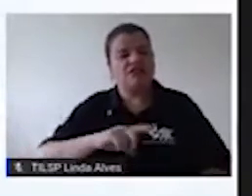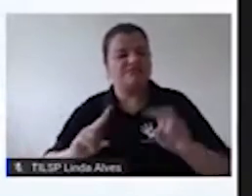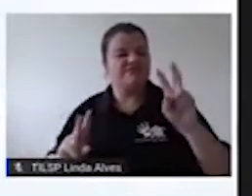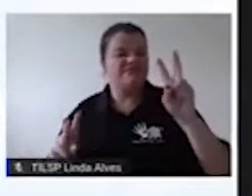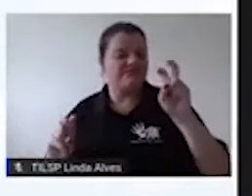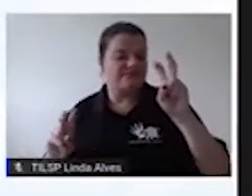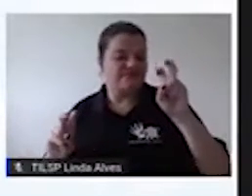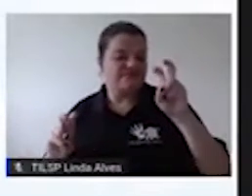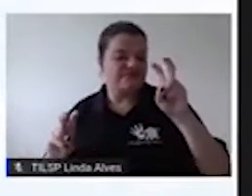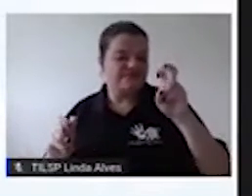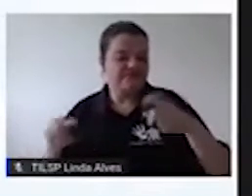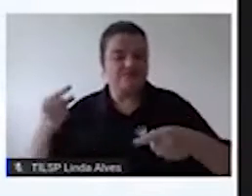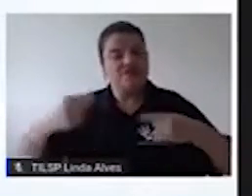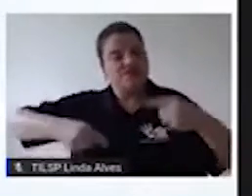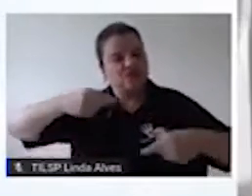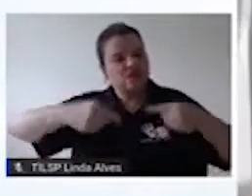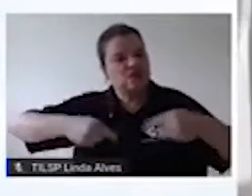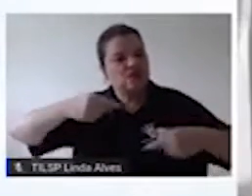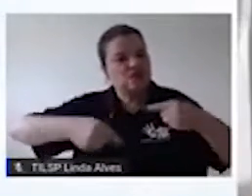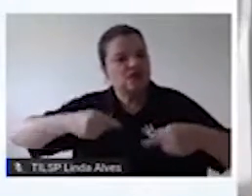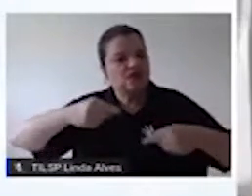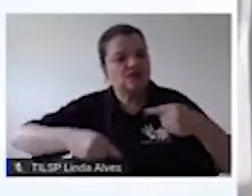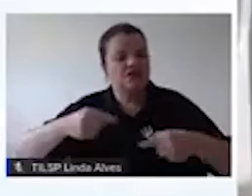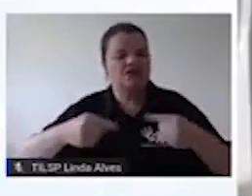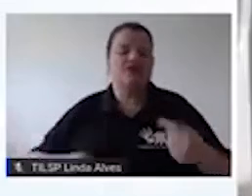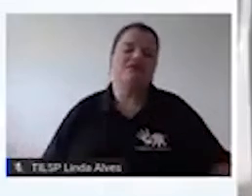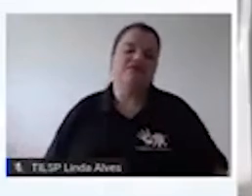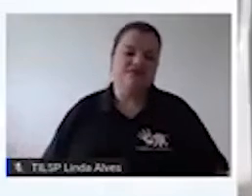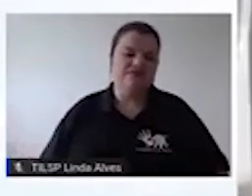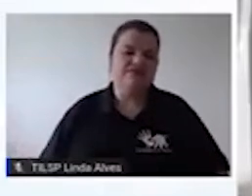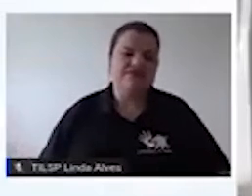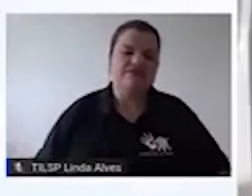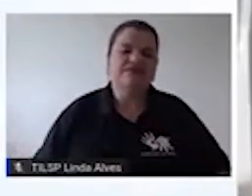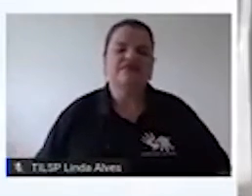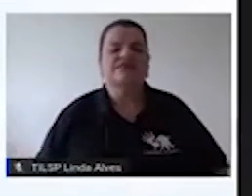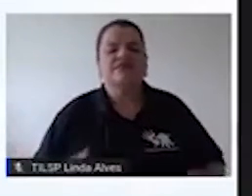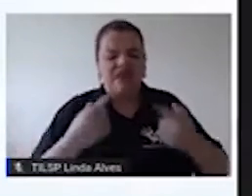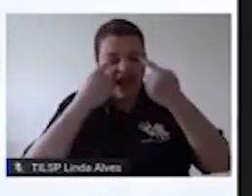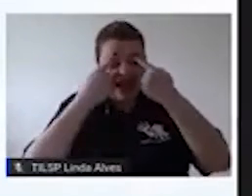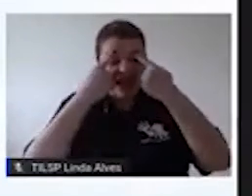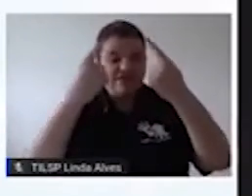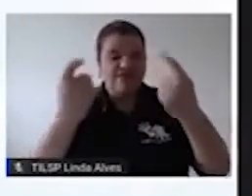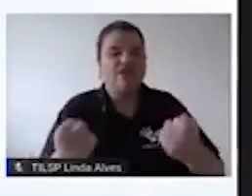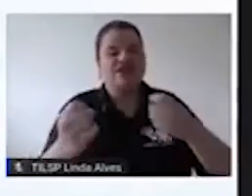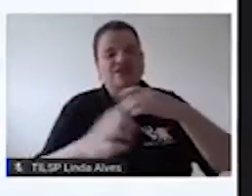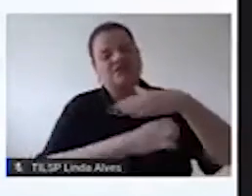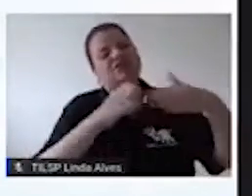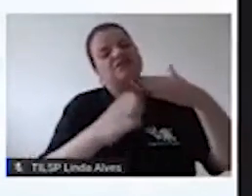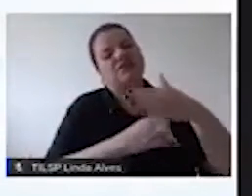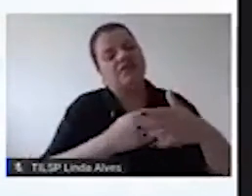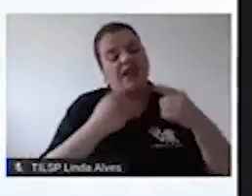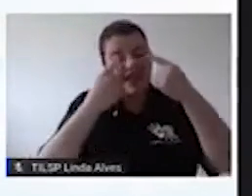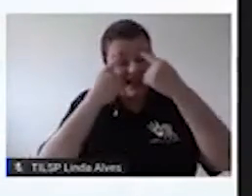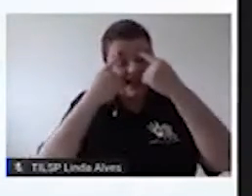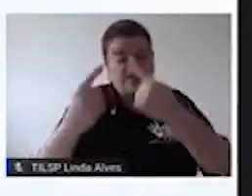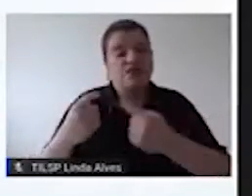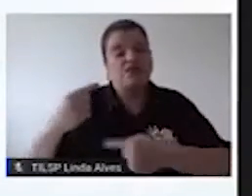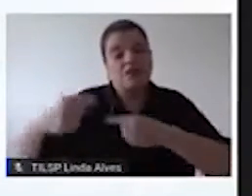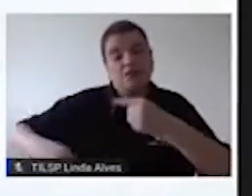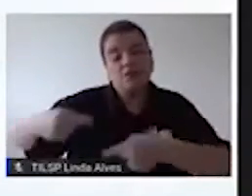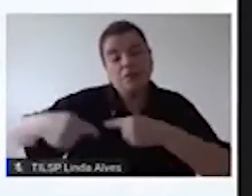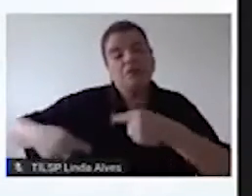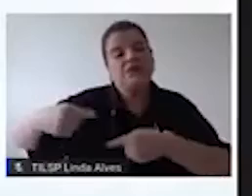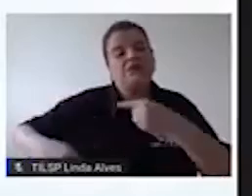gente vai discutir hoje, Gilson, que é a violência institucional e política que as